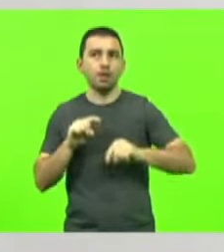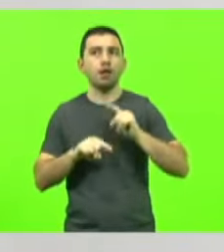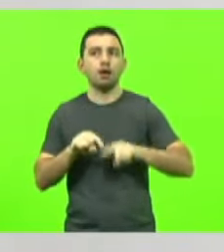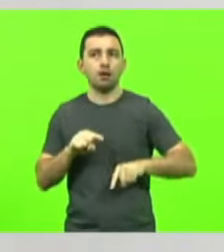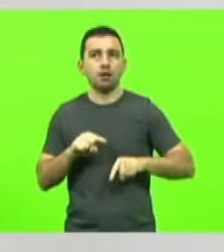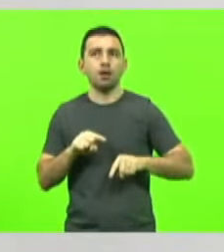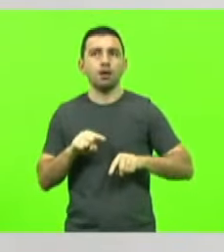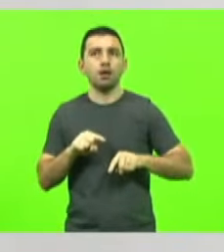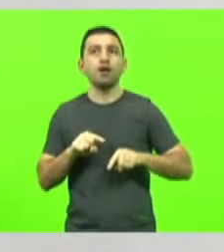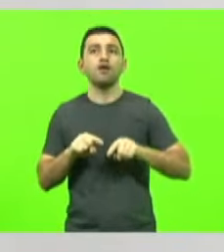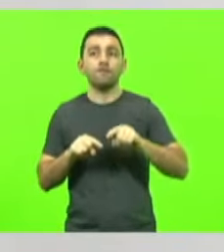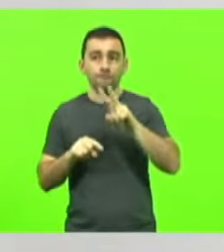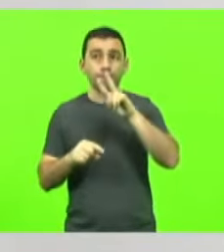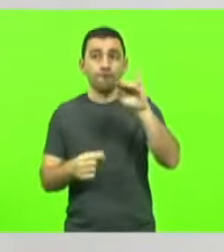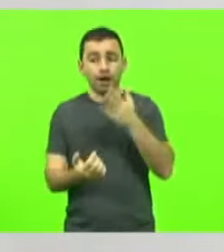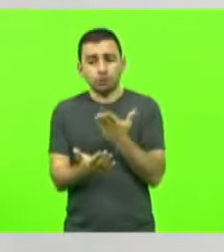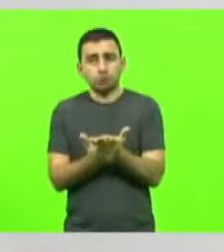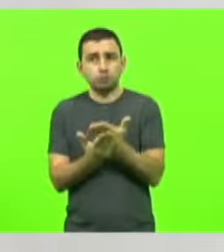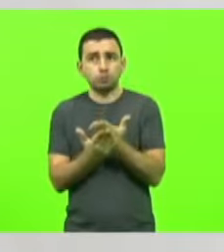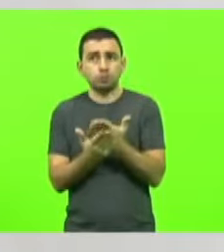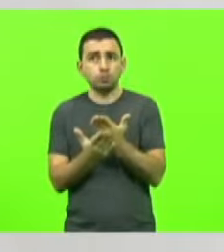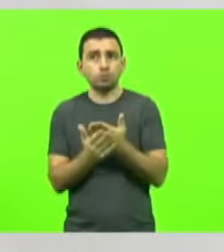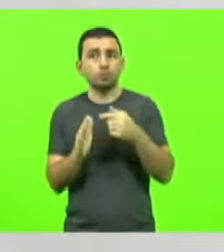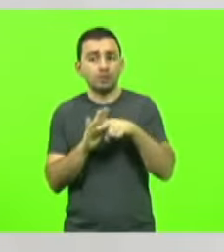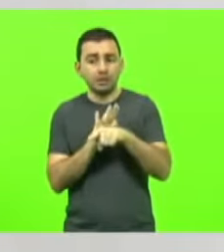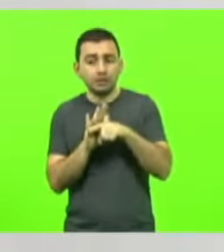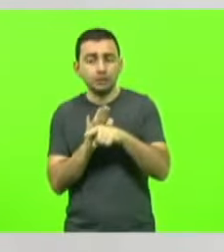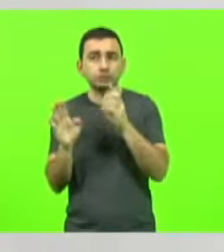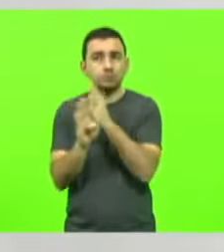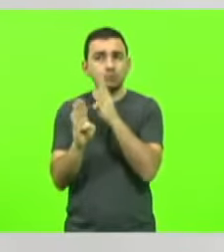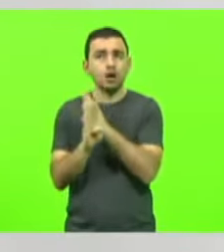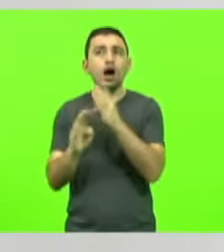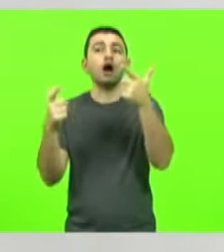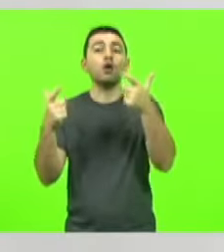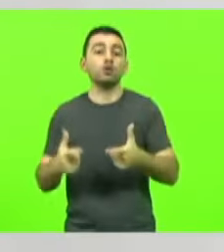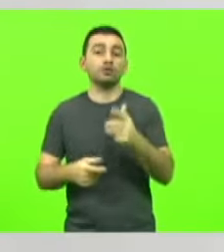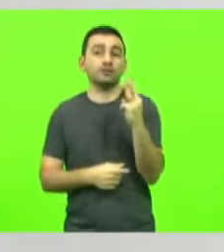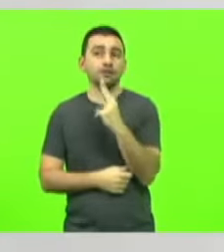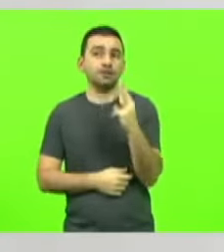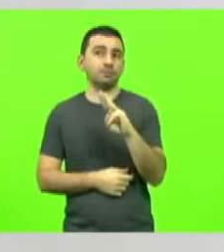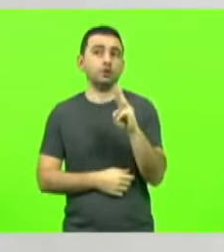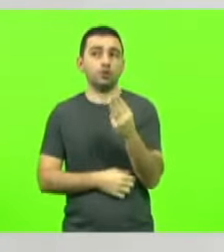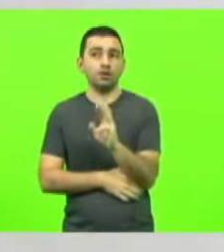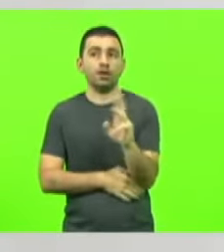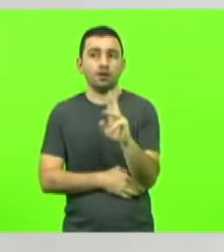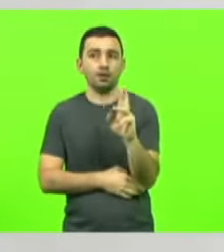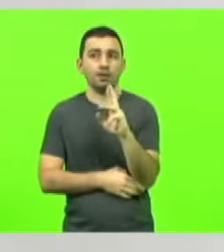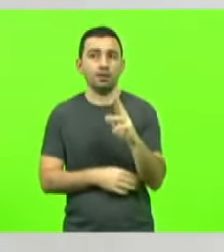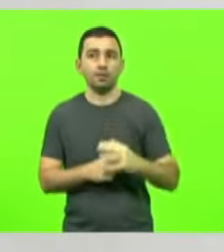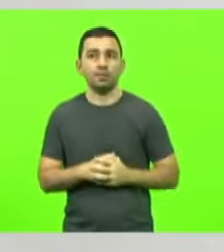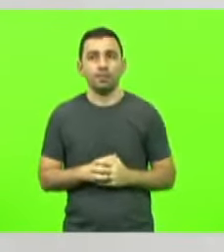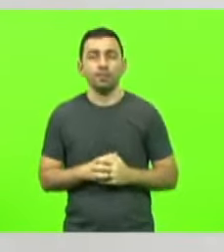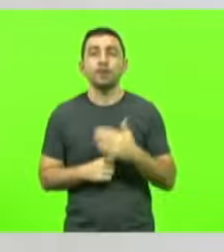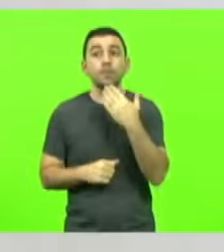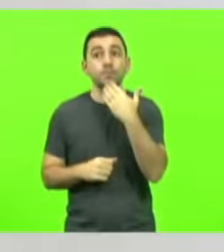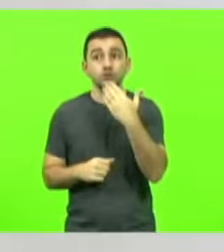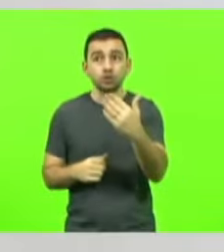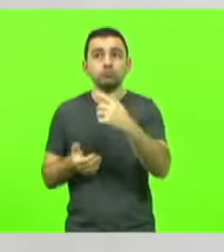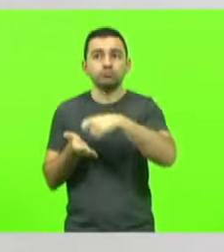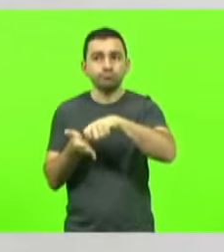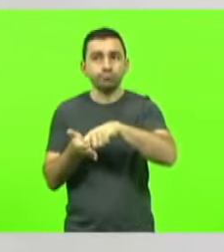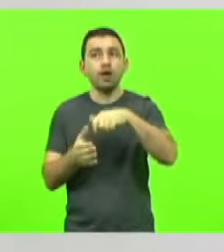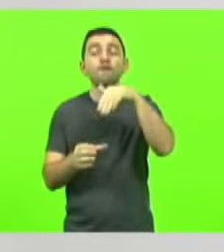de riquíssimo estudo para quem está investigando onde foi parar os 33 milhões de reais. Pedi para transcrever o voto